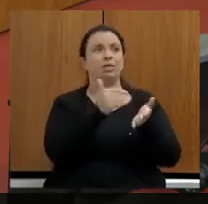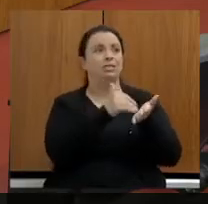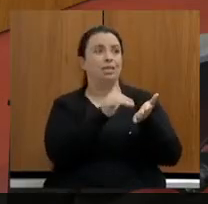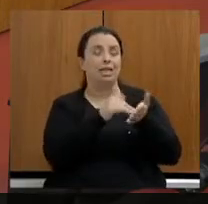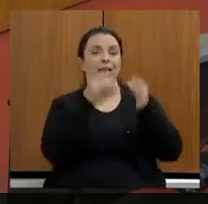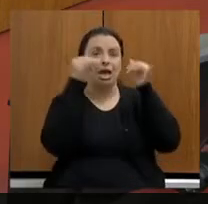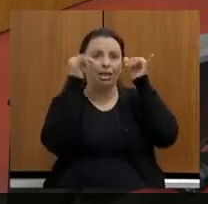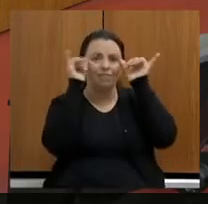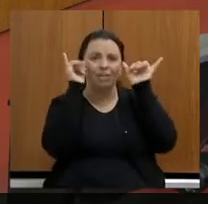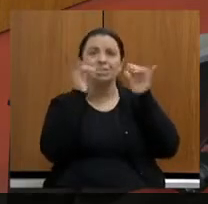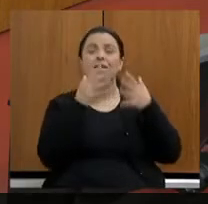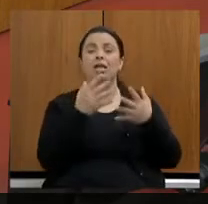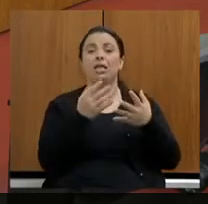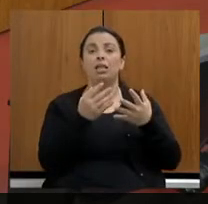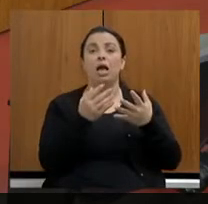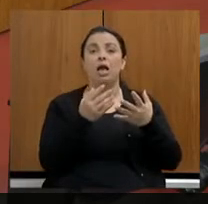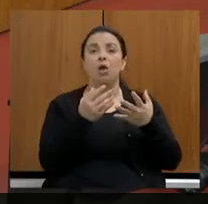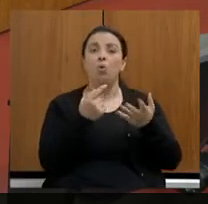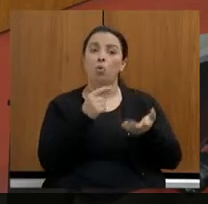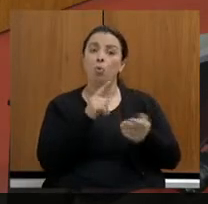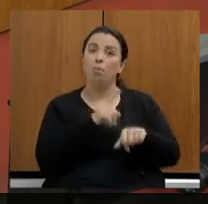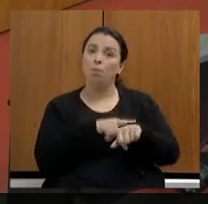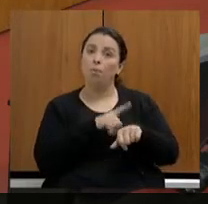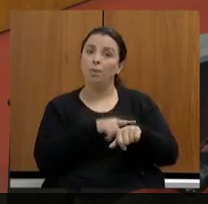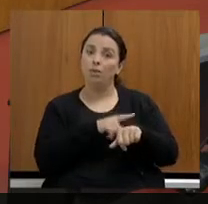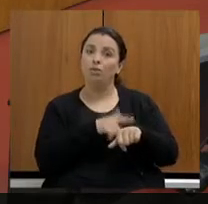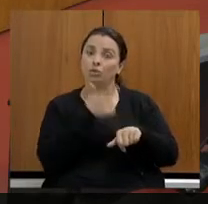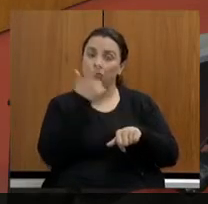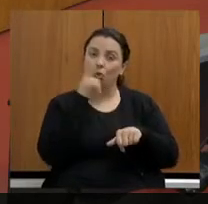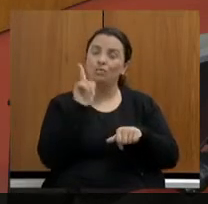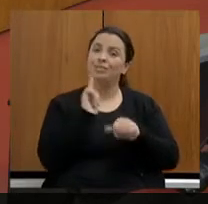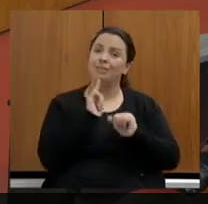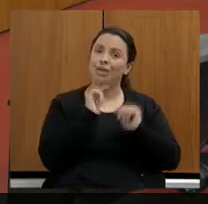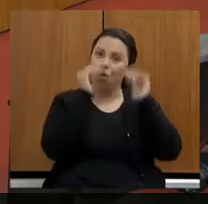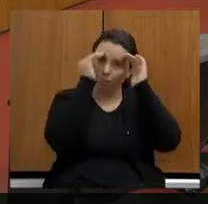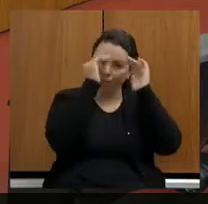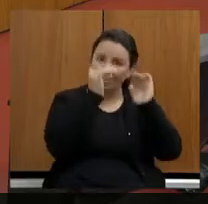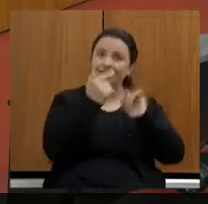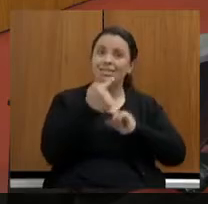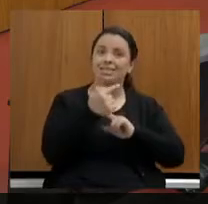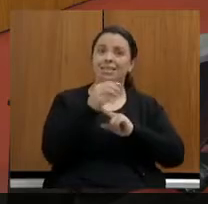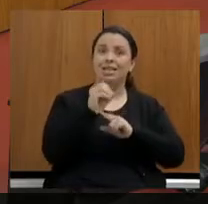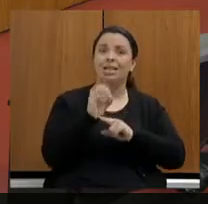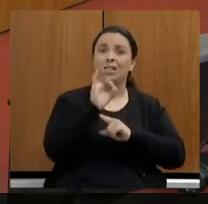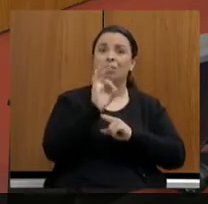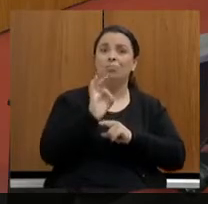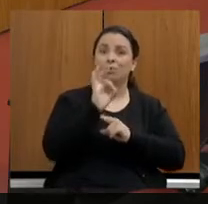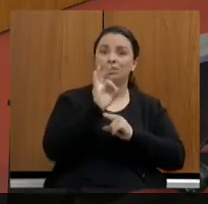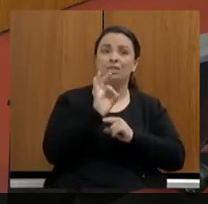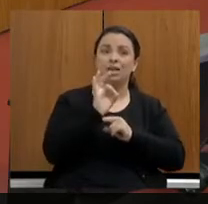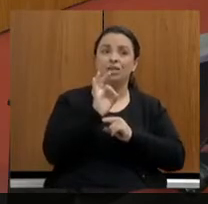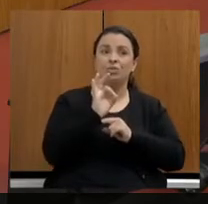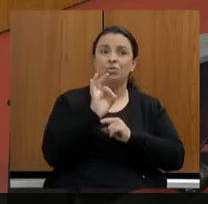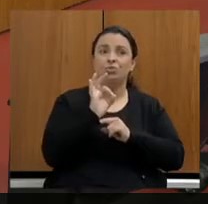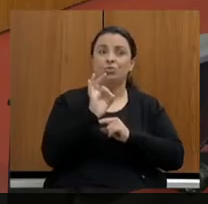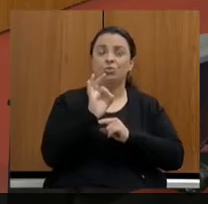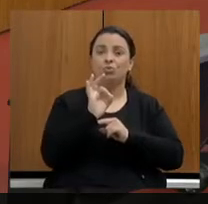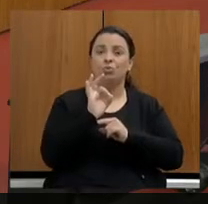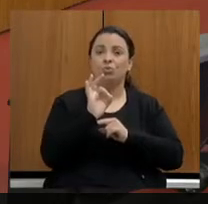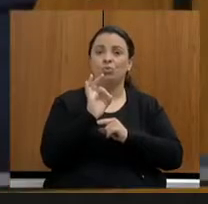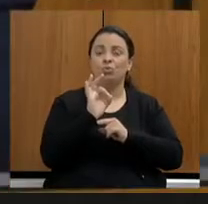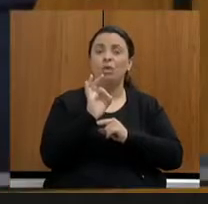a oportunidade de cumprir os setenta por cento do que rege a emenda que é